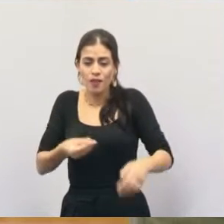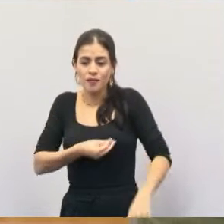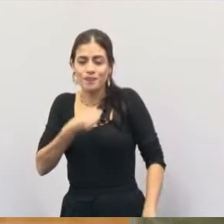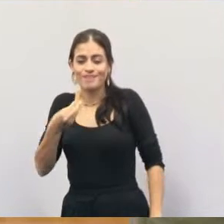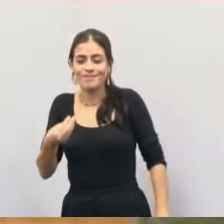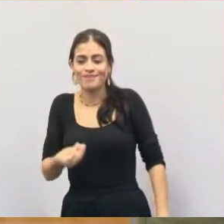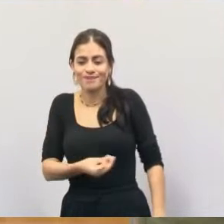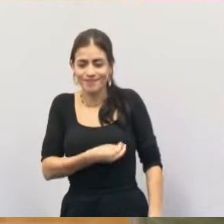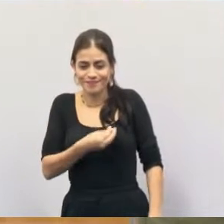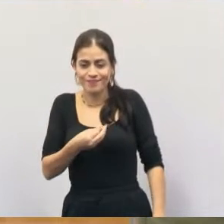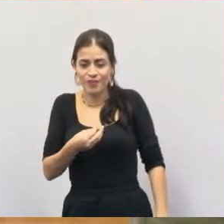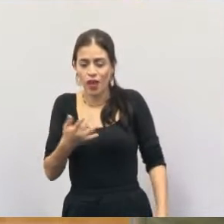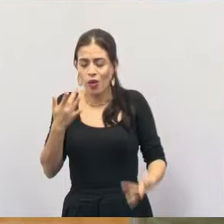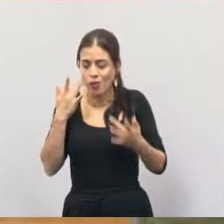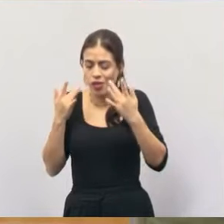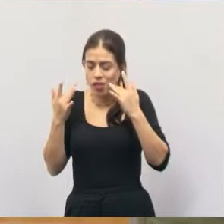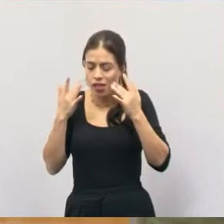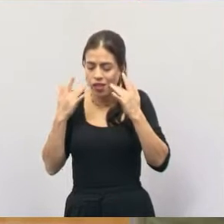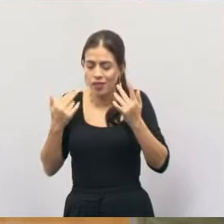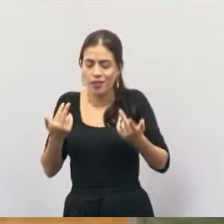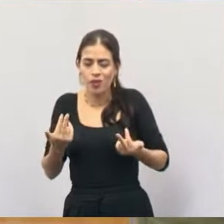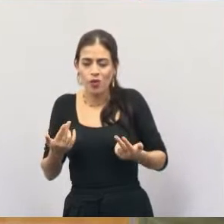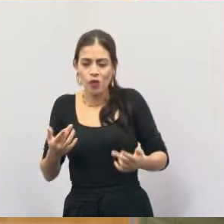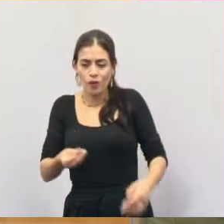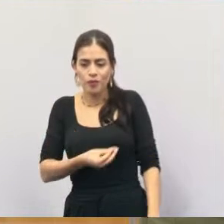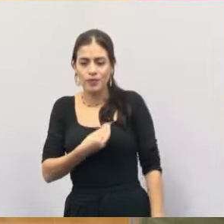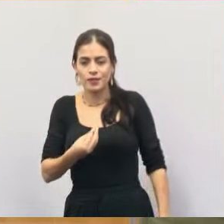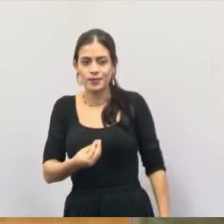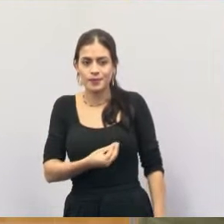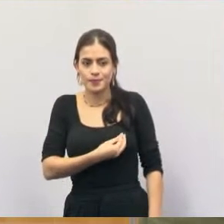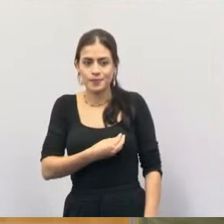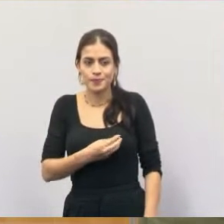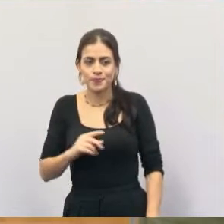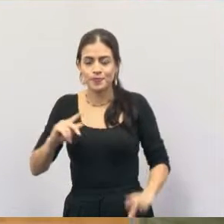fim. Somos seres humanos